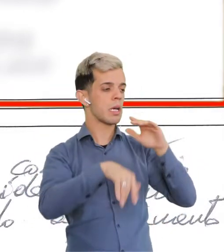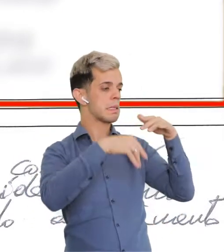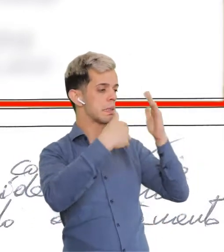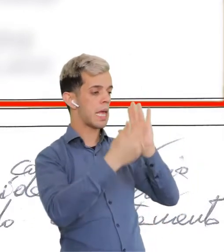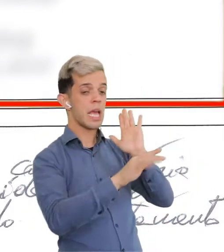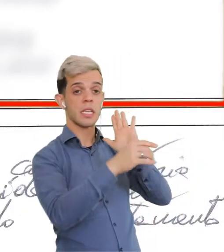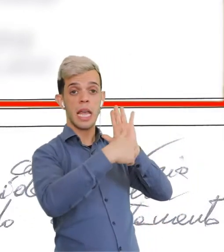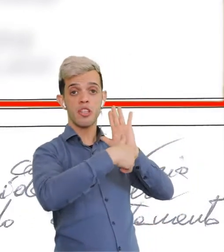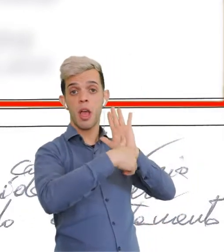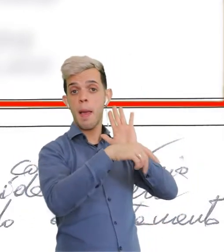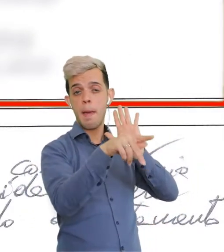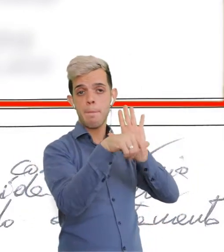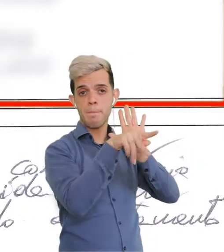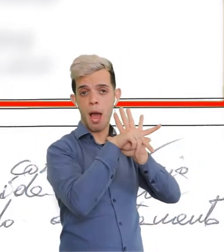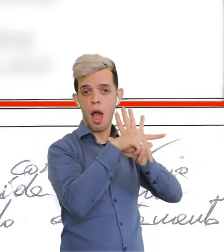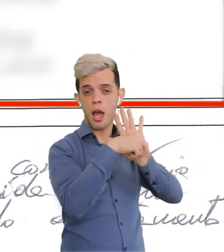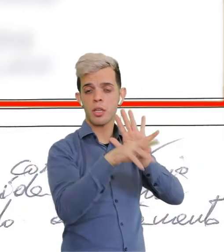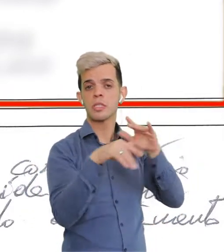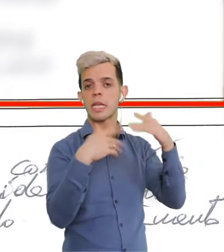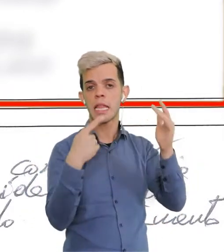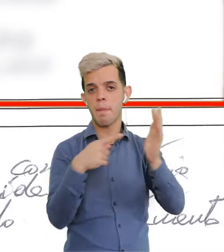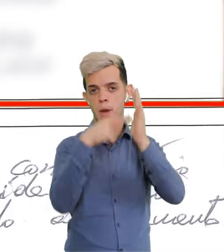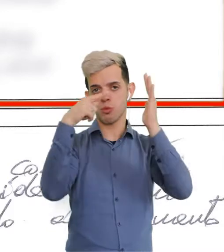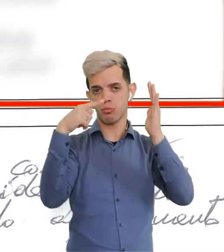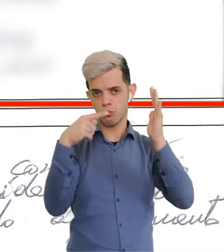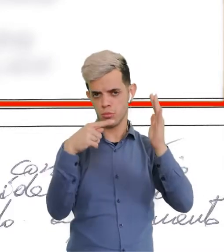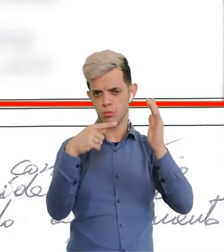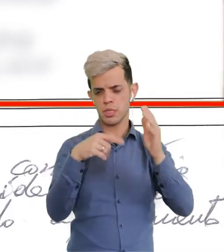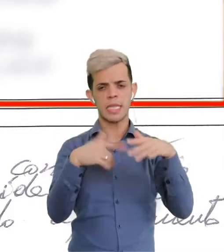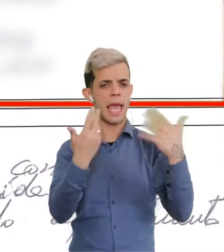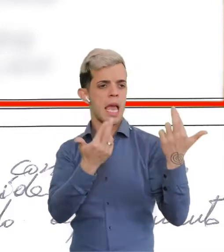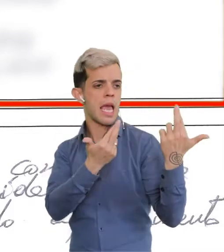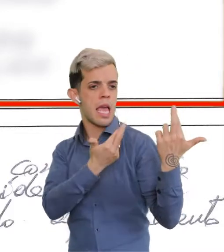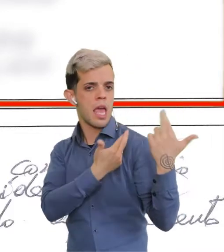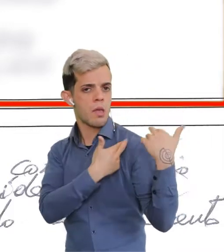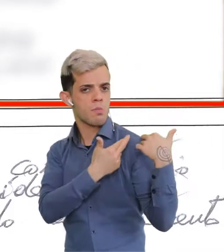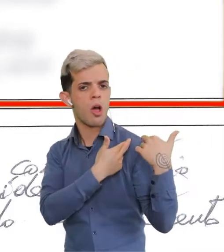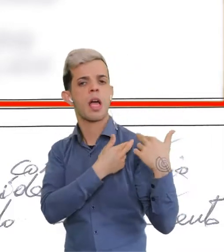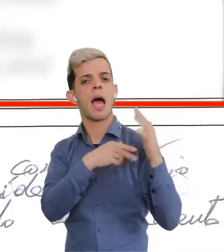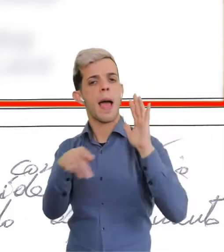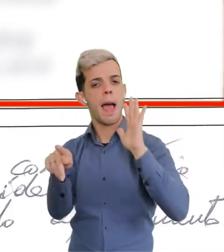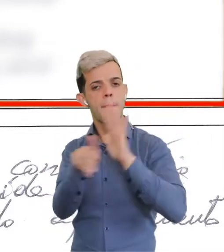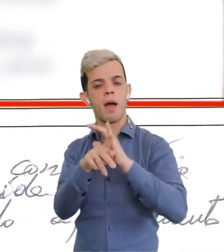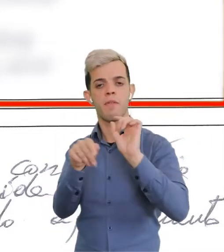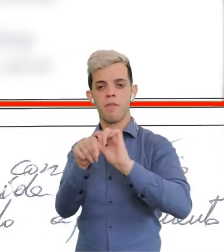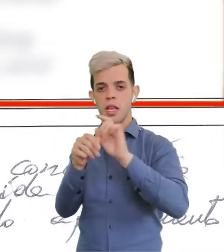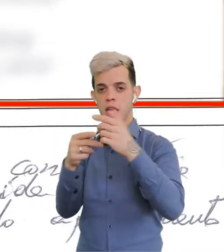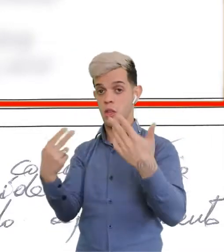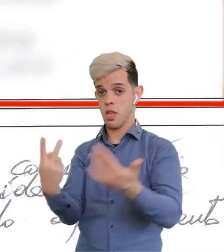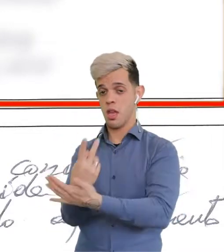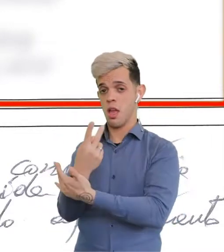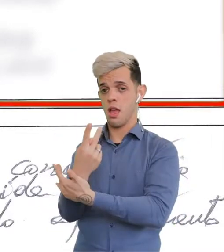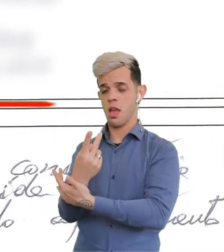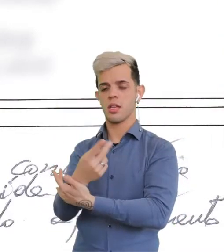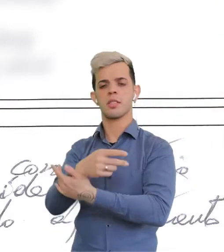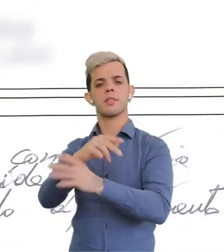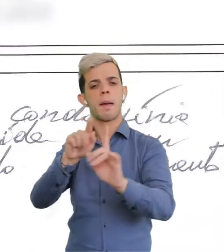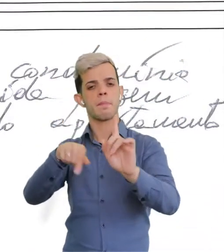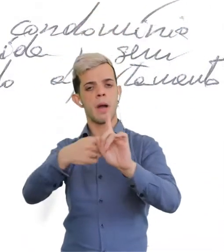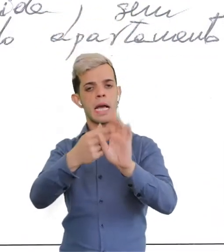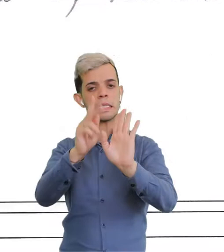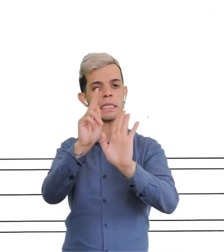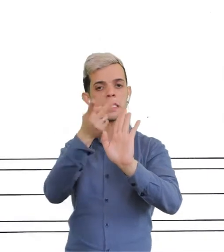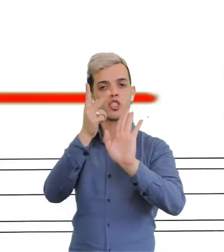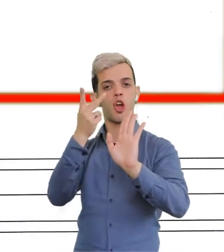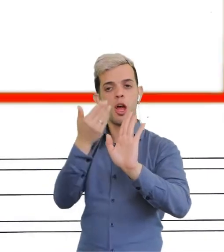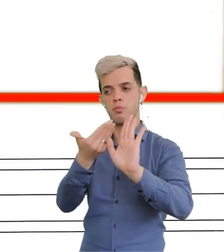do infrator e aí é onde se identifica quem é o responsável pela infração. O